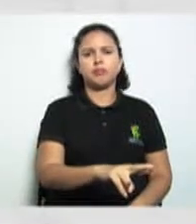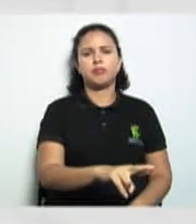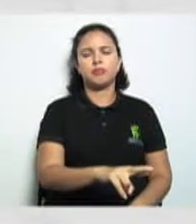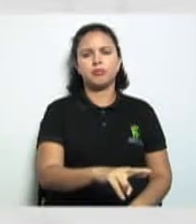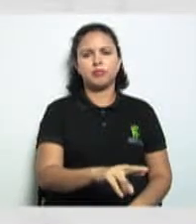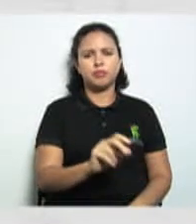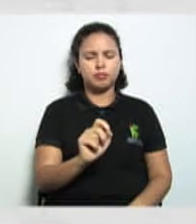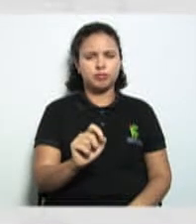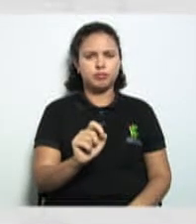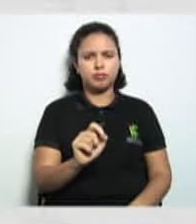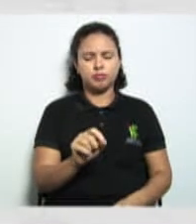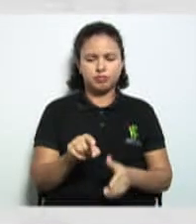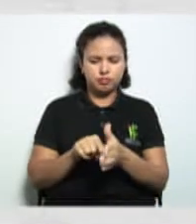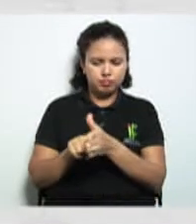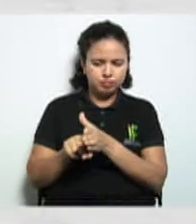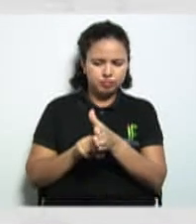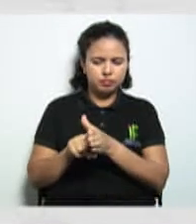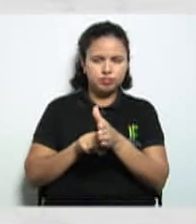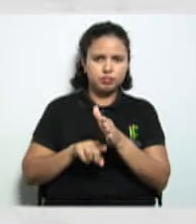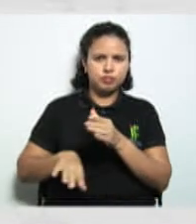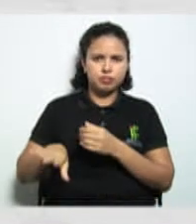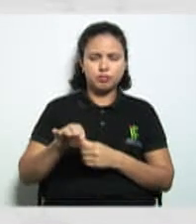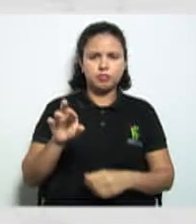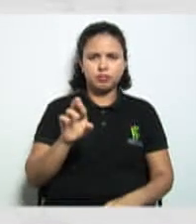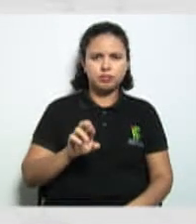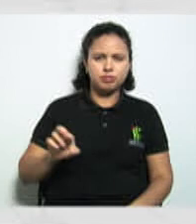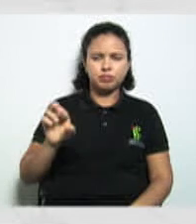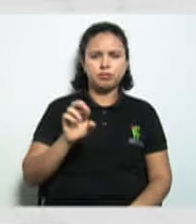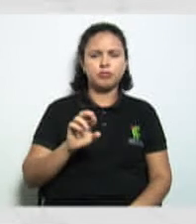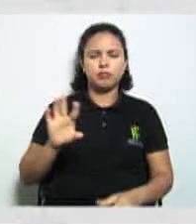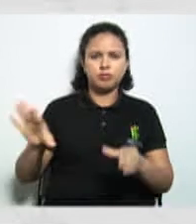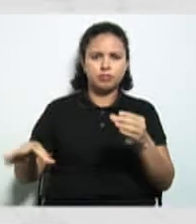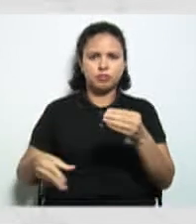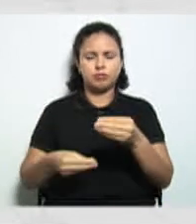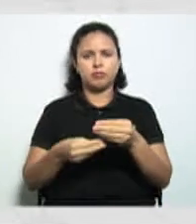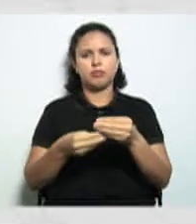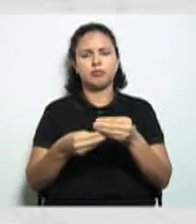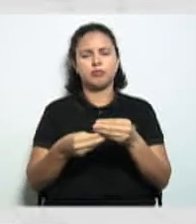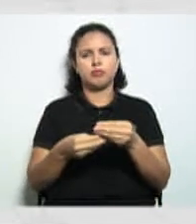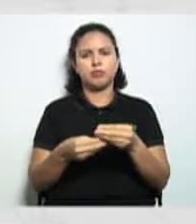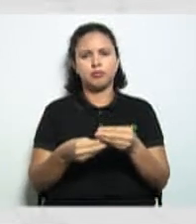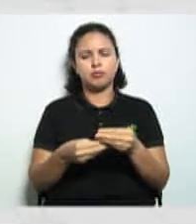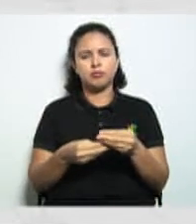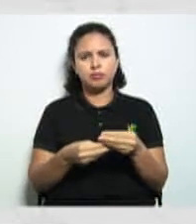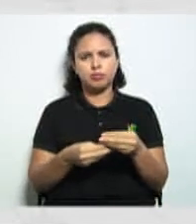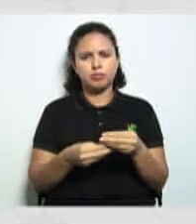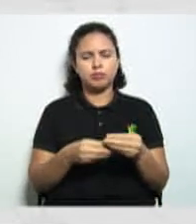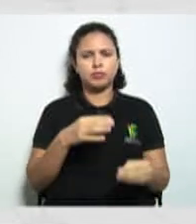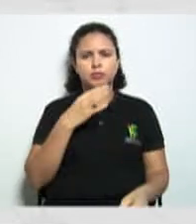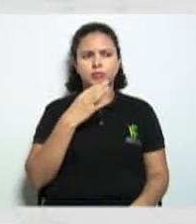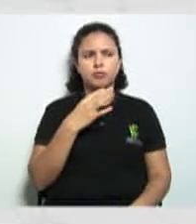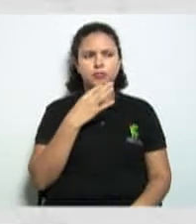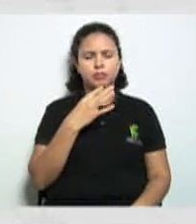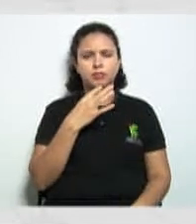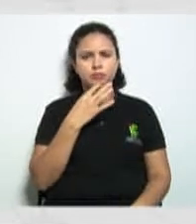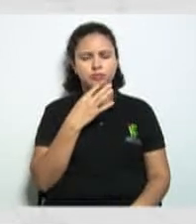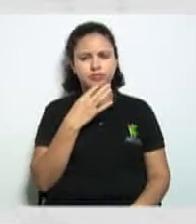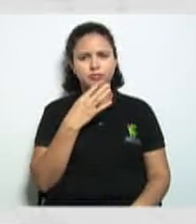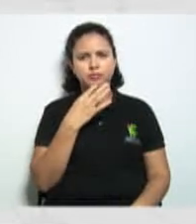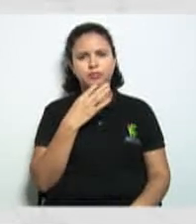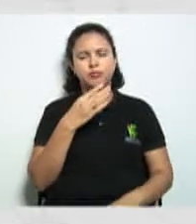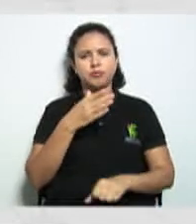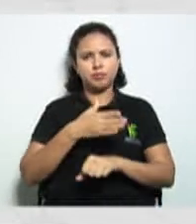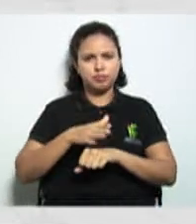soluções, analisar situações, consolidar, né, conhecimento